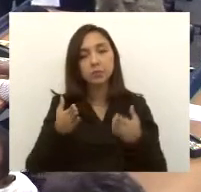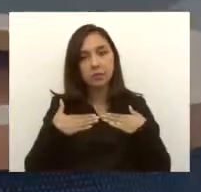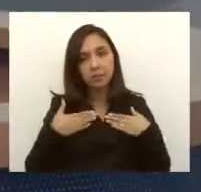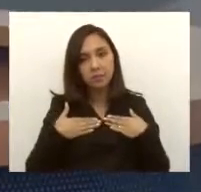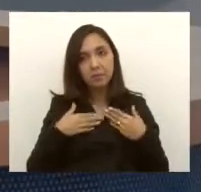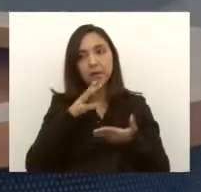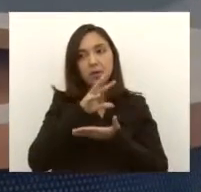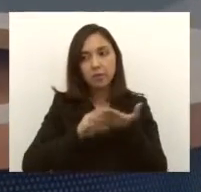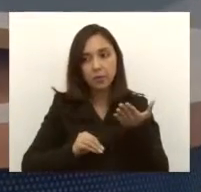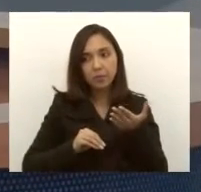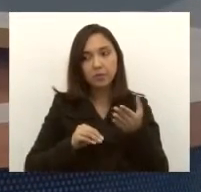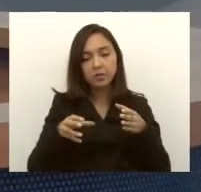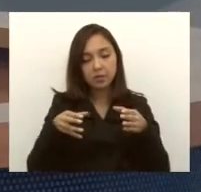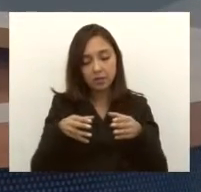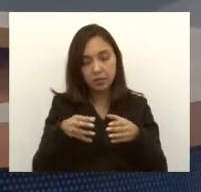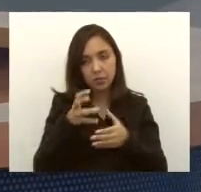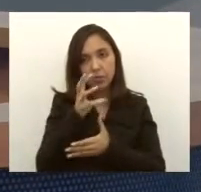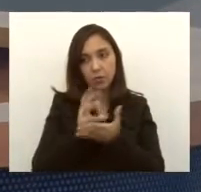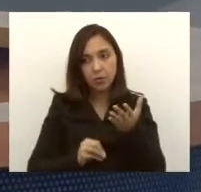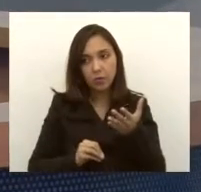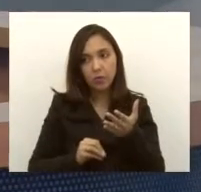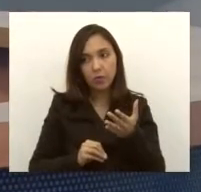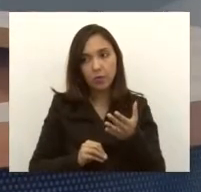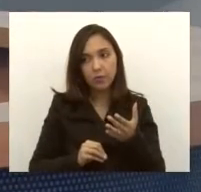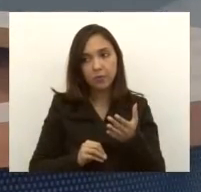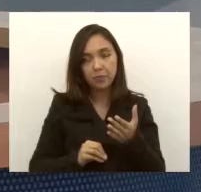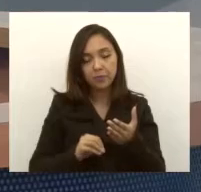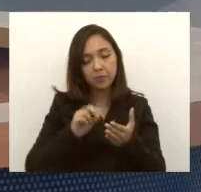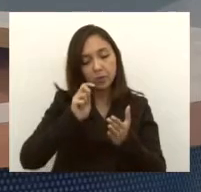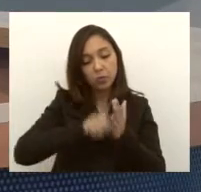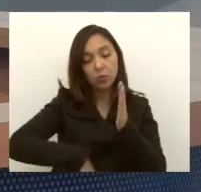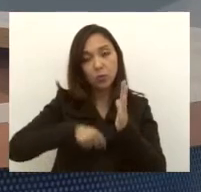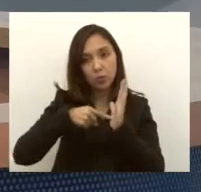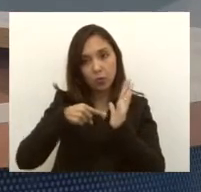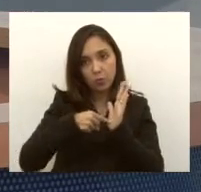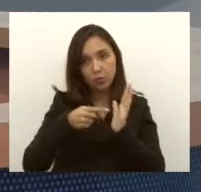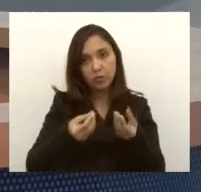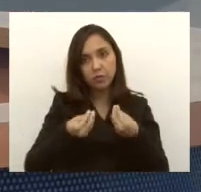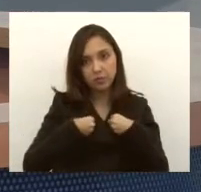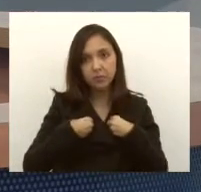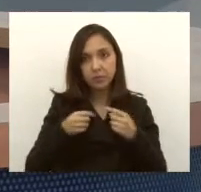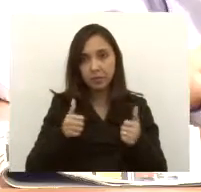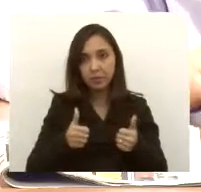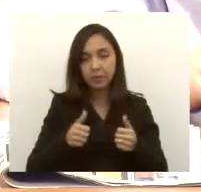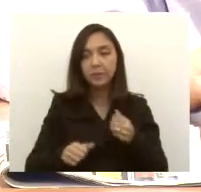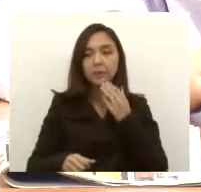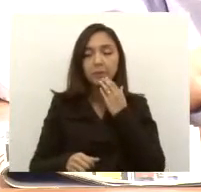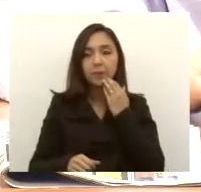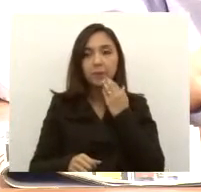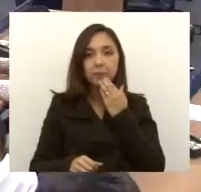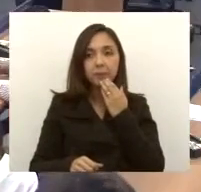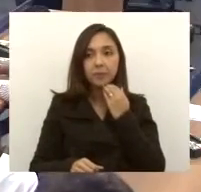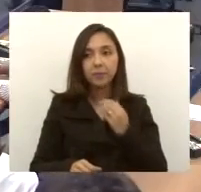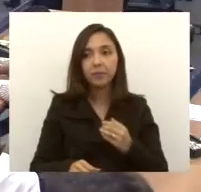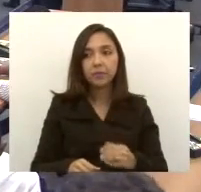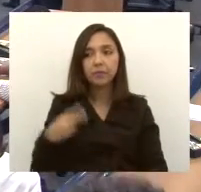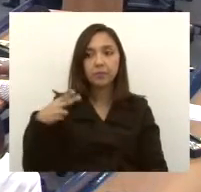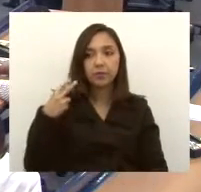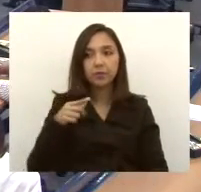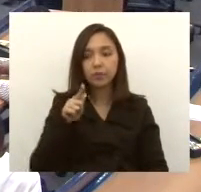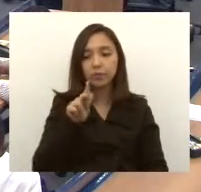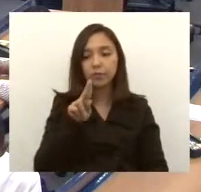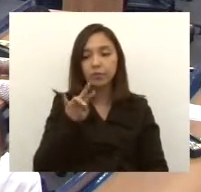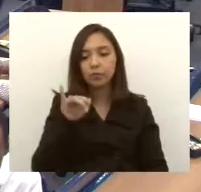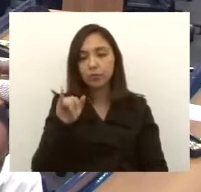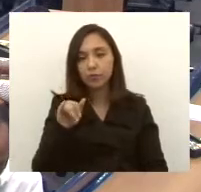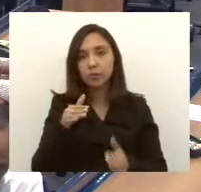vereador e para a Comissão Especial de Estudos sobre o contrato da Impave e Firpave, senhor presidente. Defiro, vereador. Obrigado. Pela ordem, vereador Guti.